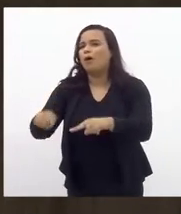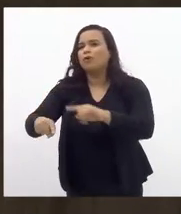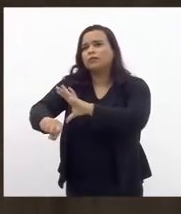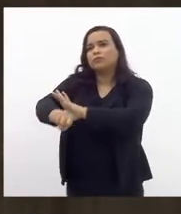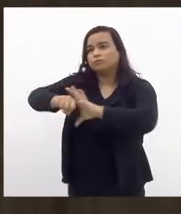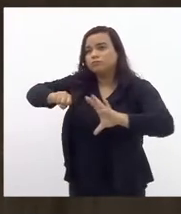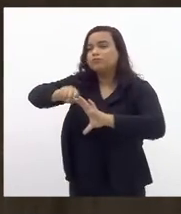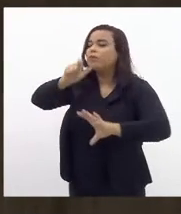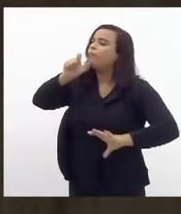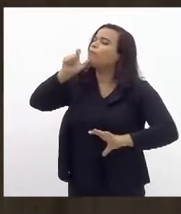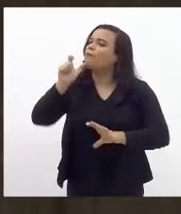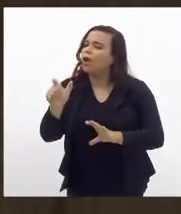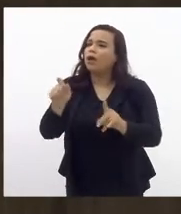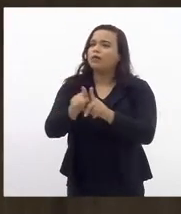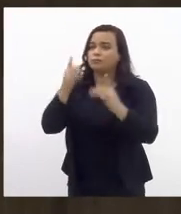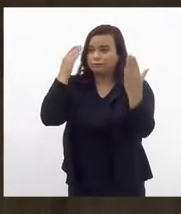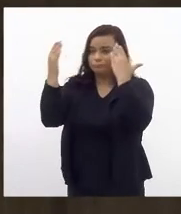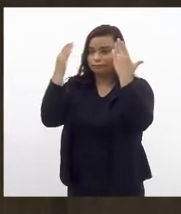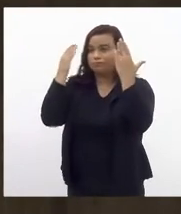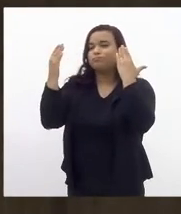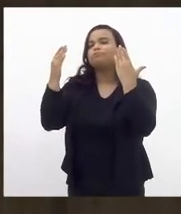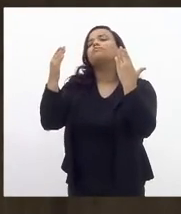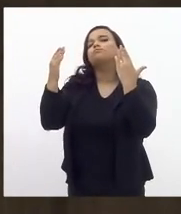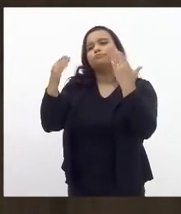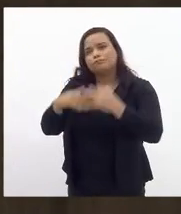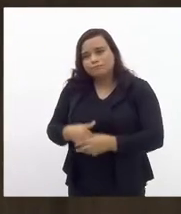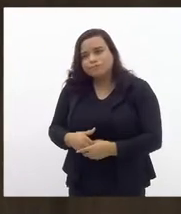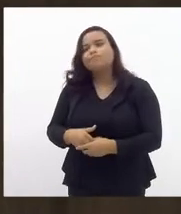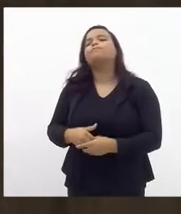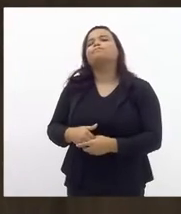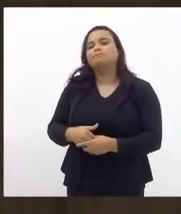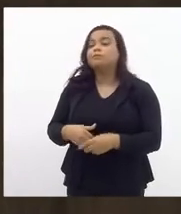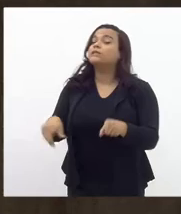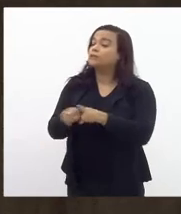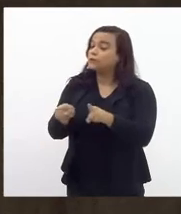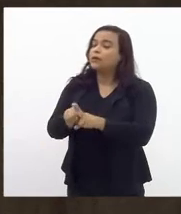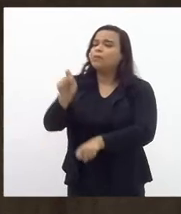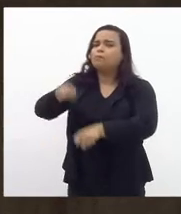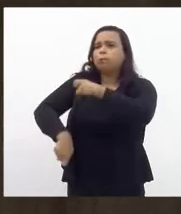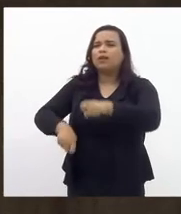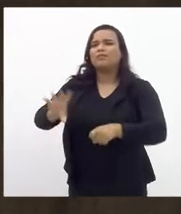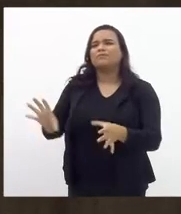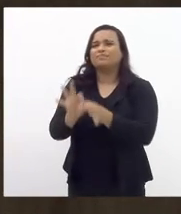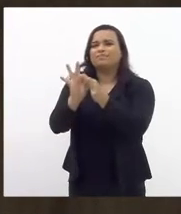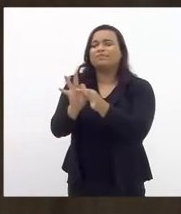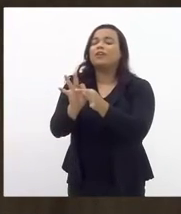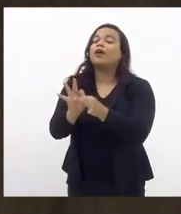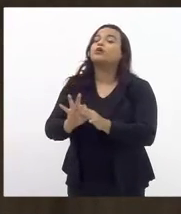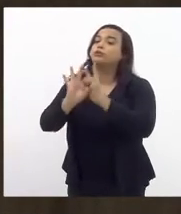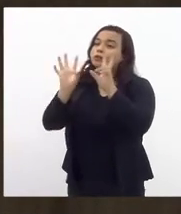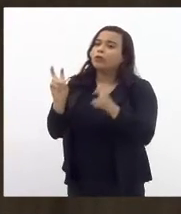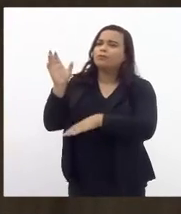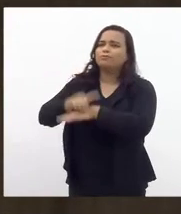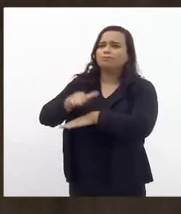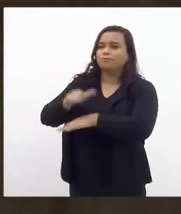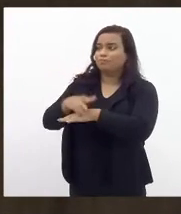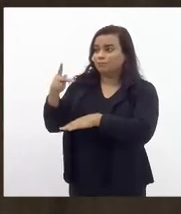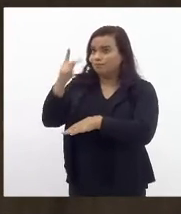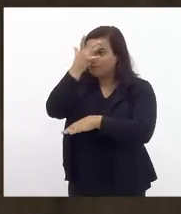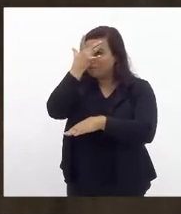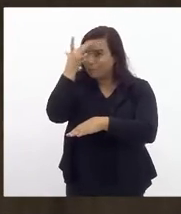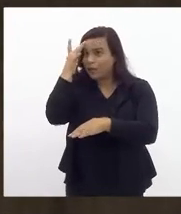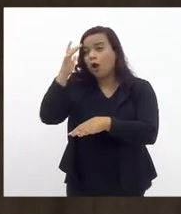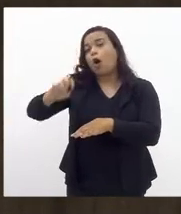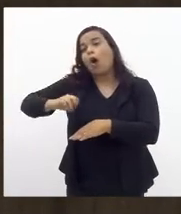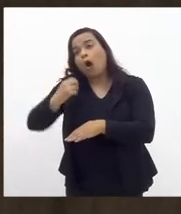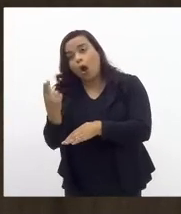físicas, verbais e psicológicas, e inclusive sexuais, cometidas por uma pessoa ou